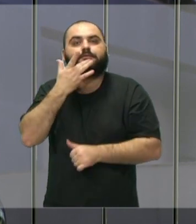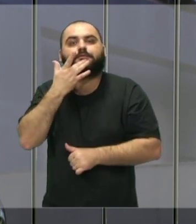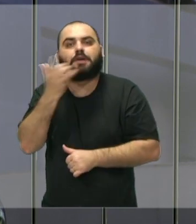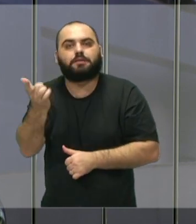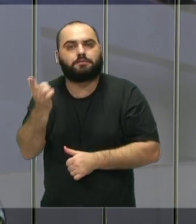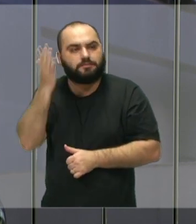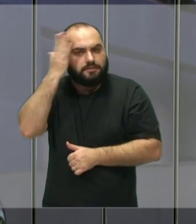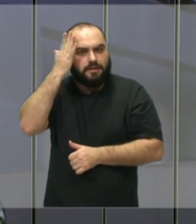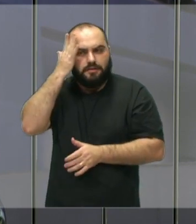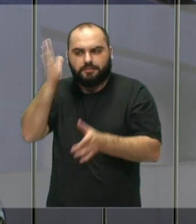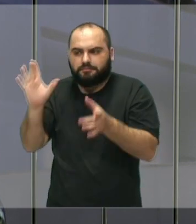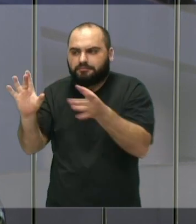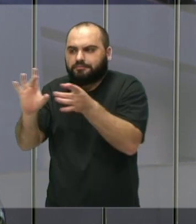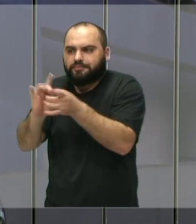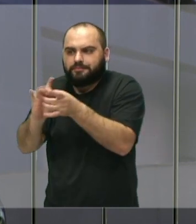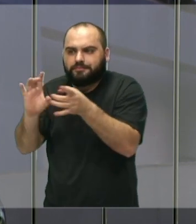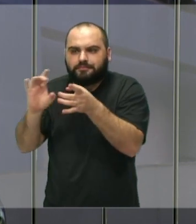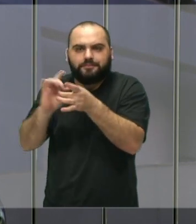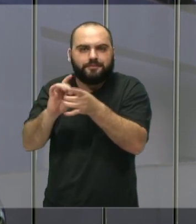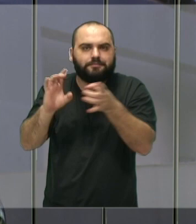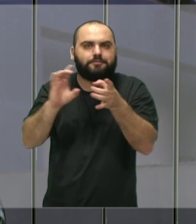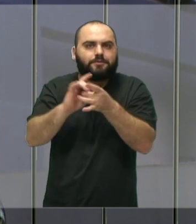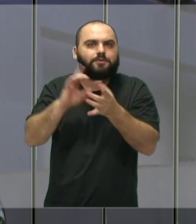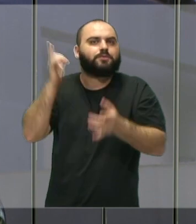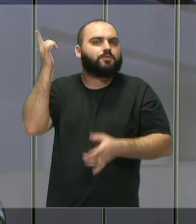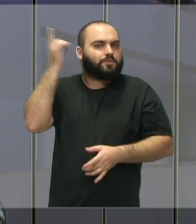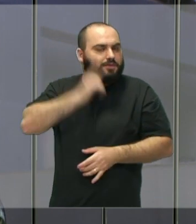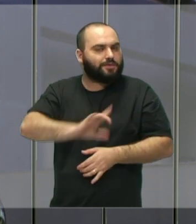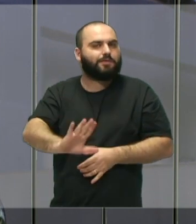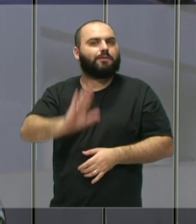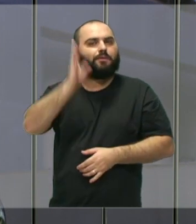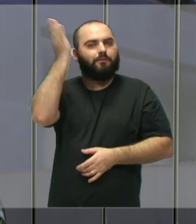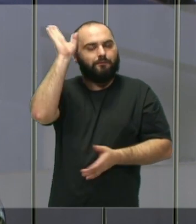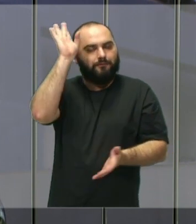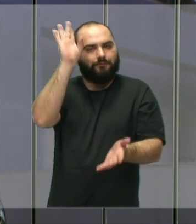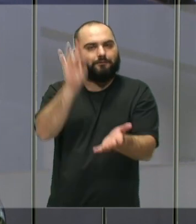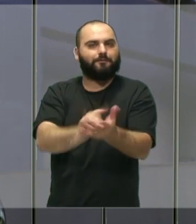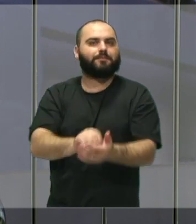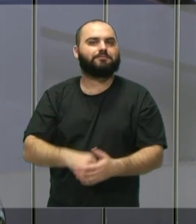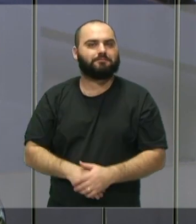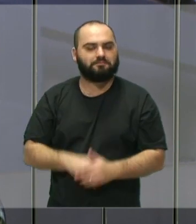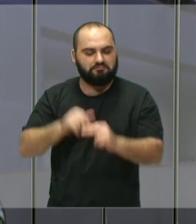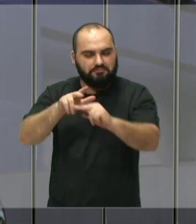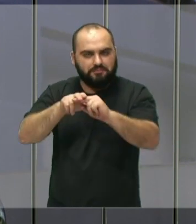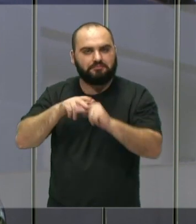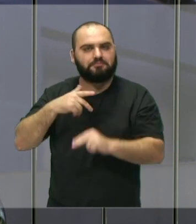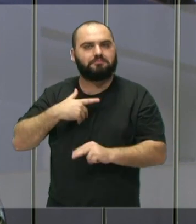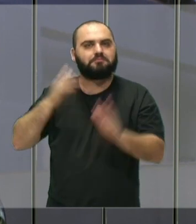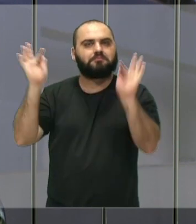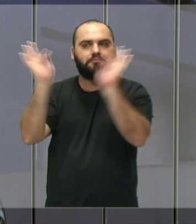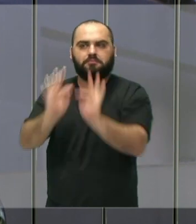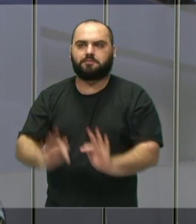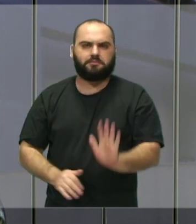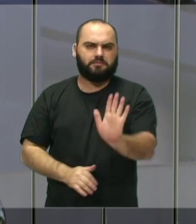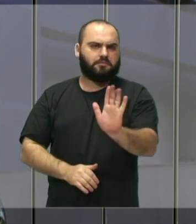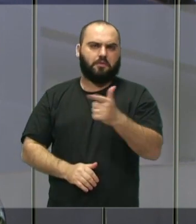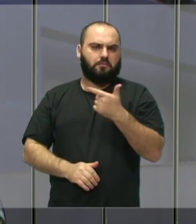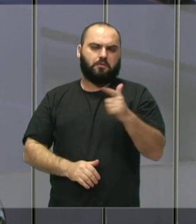de união das partes para poder acontecer. E eu fico muito, mas muito feliz, porque não tem o meu